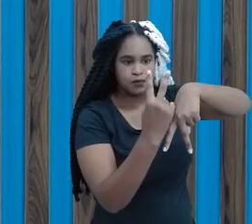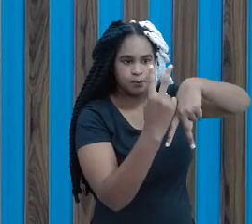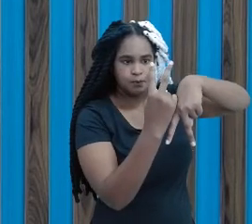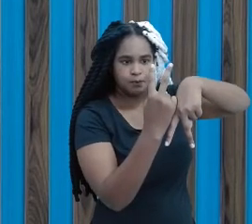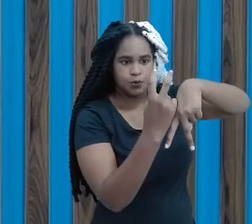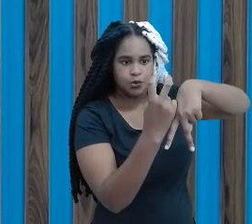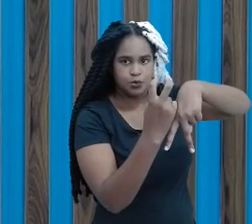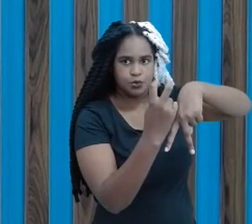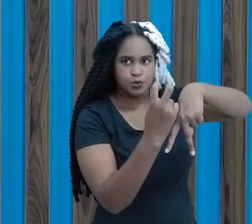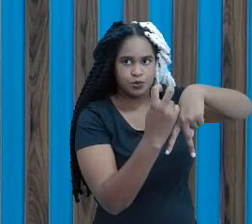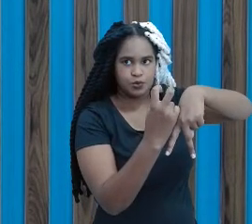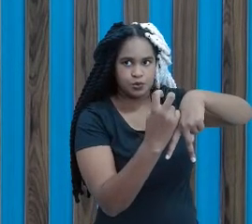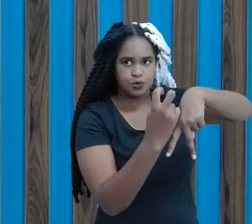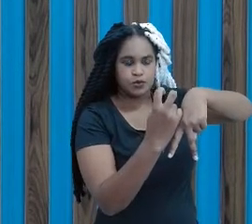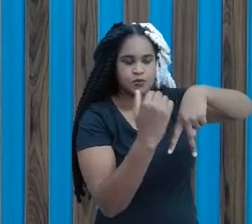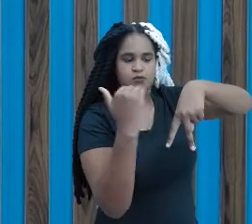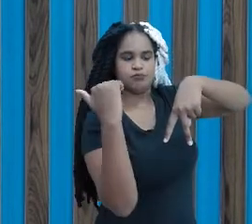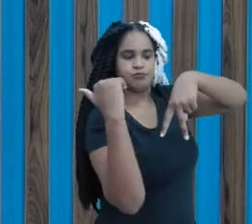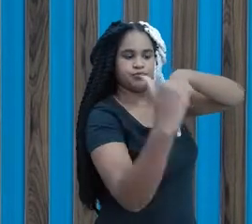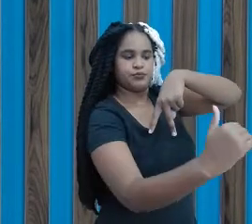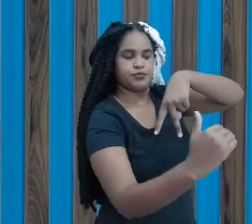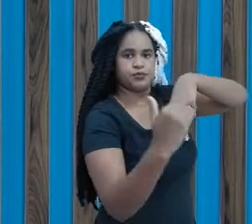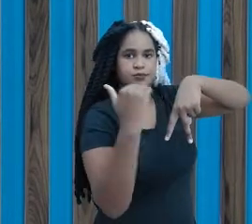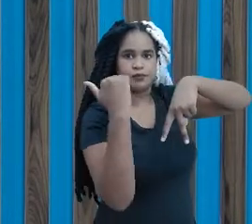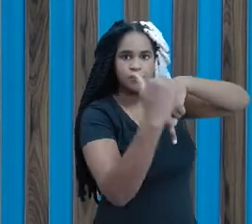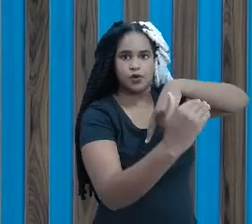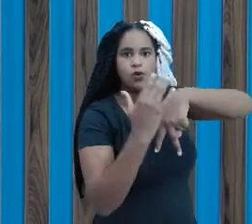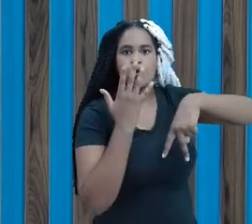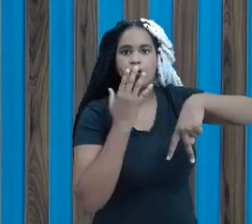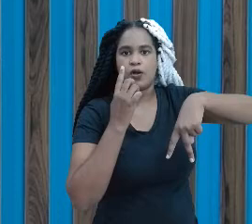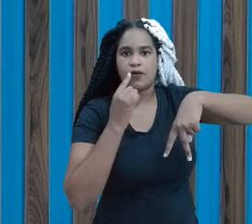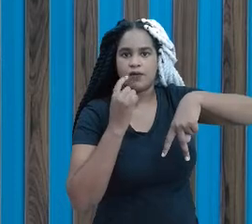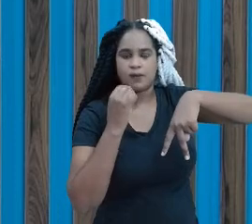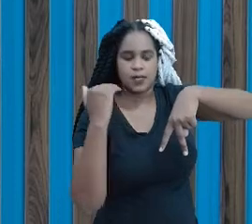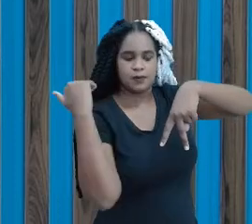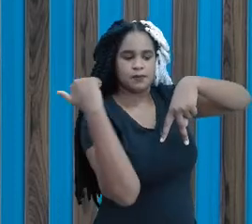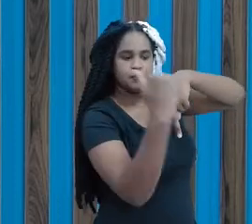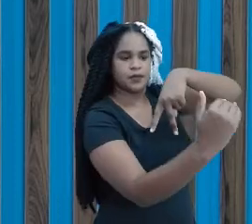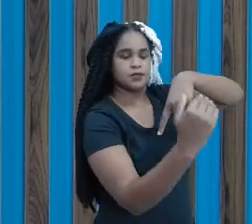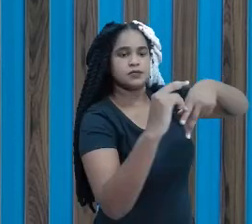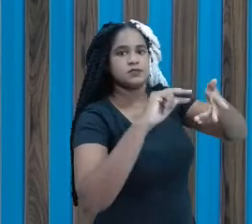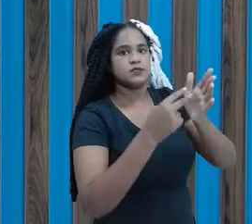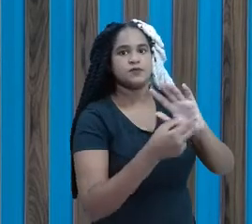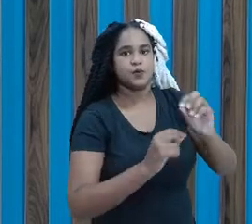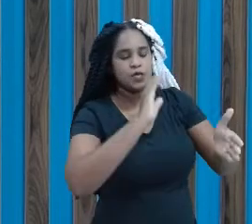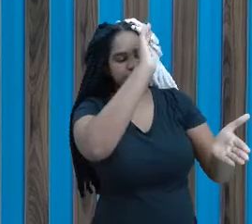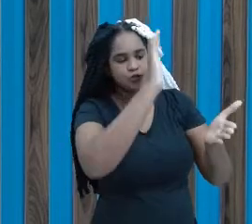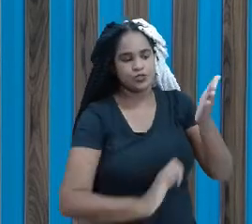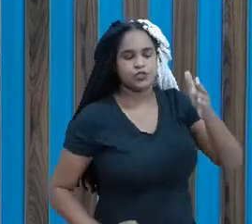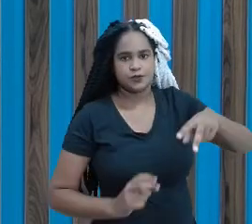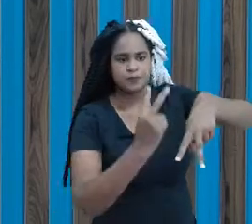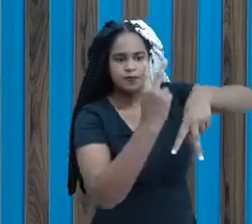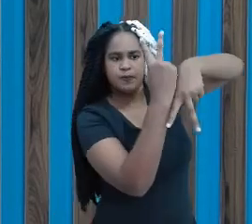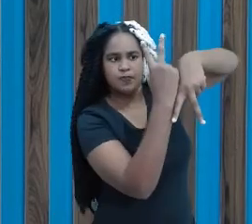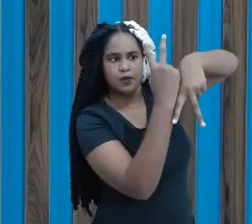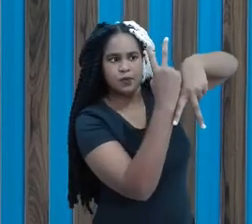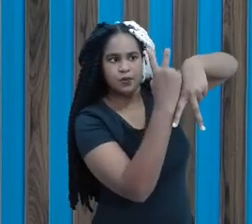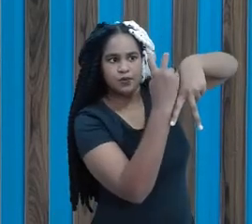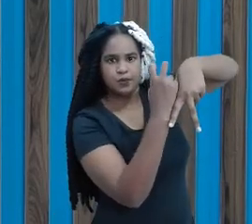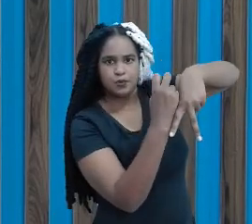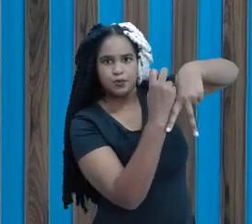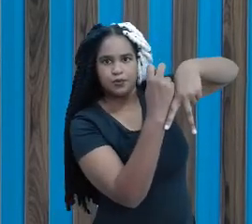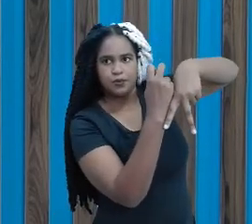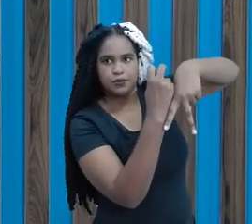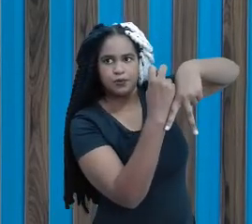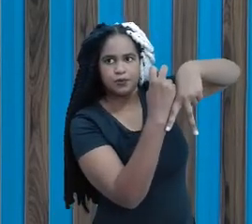ó, essa linha tracejada, né? Passando aí, mostrando para vocês que houve o quê? Deletaram aquele braço que